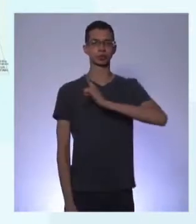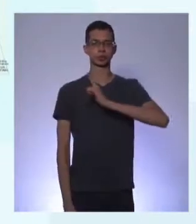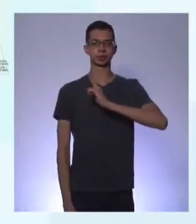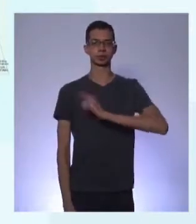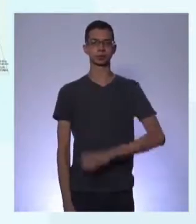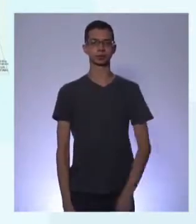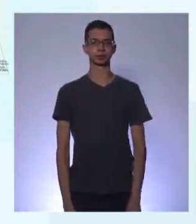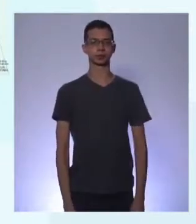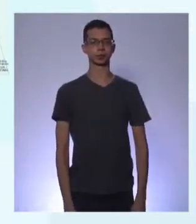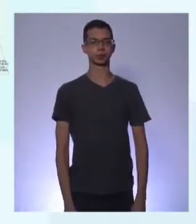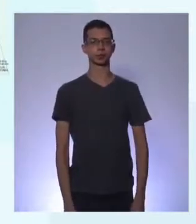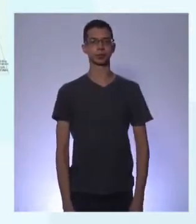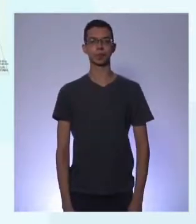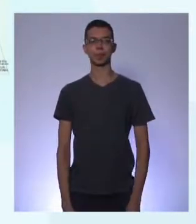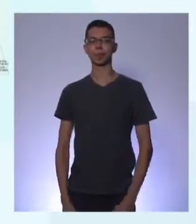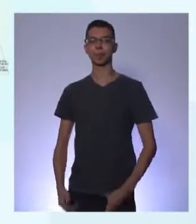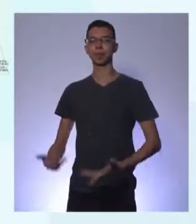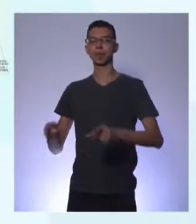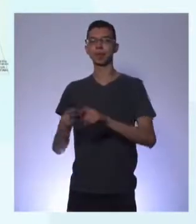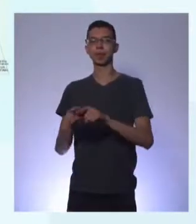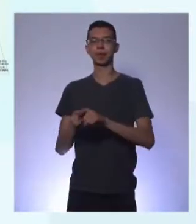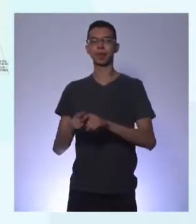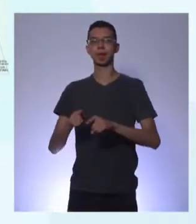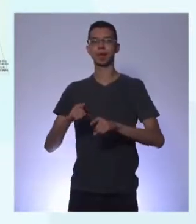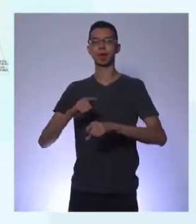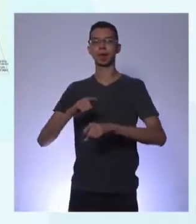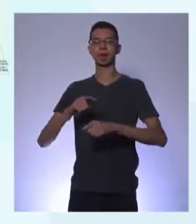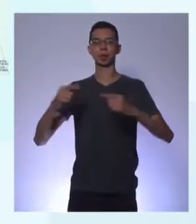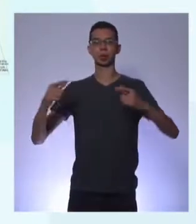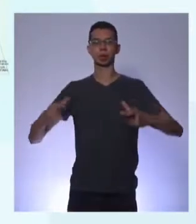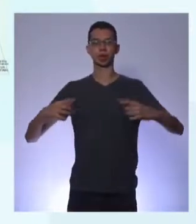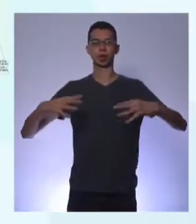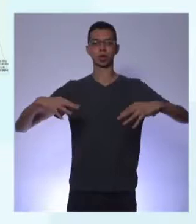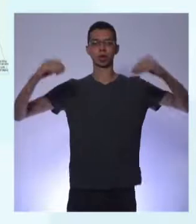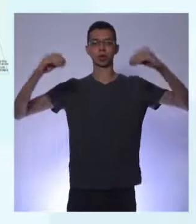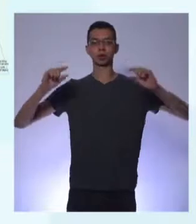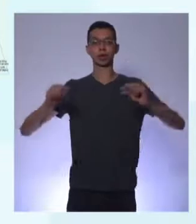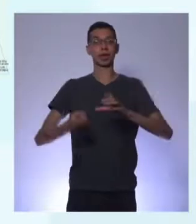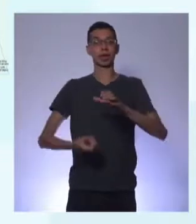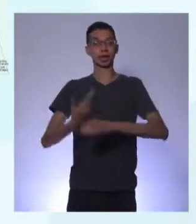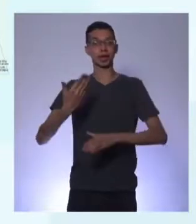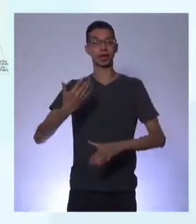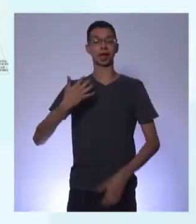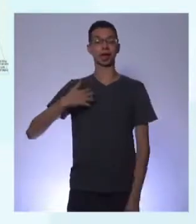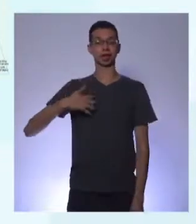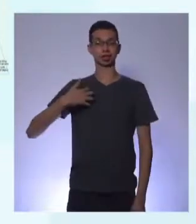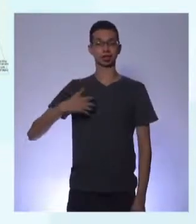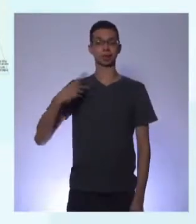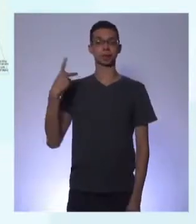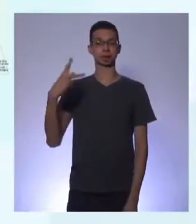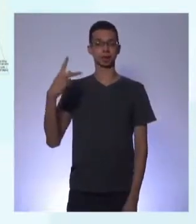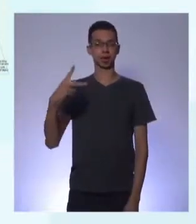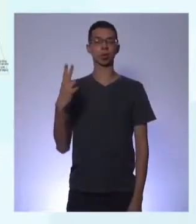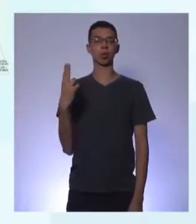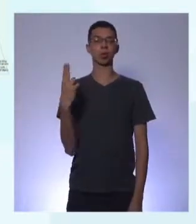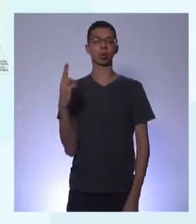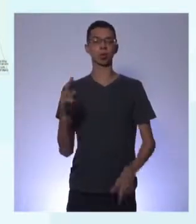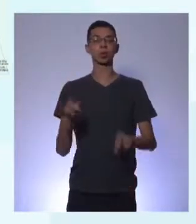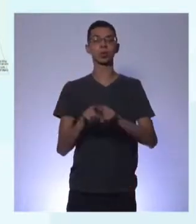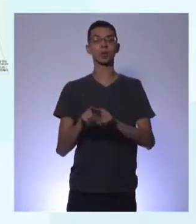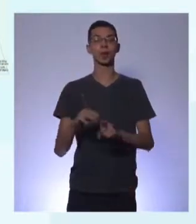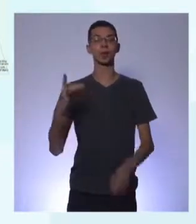a divisão desse reino aí nas guerras de independência vão dar origem à Argentina, Paraguai, Uruguai e